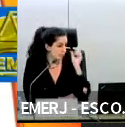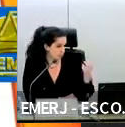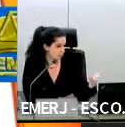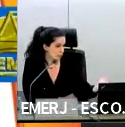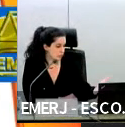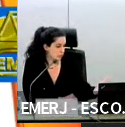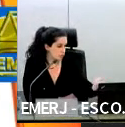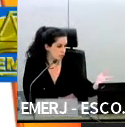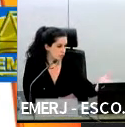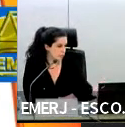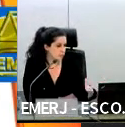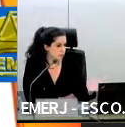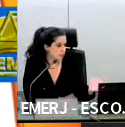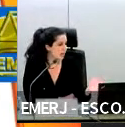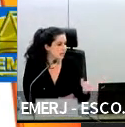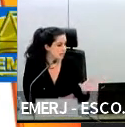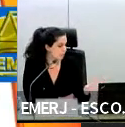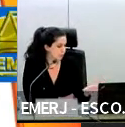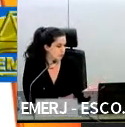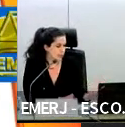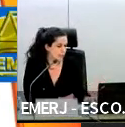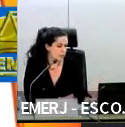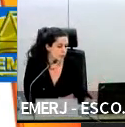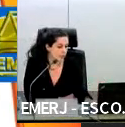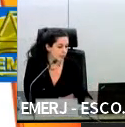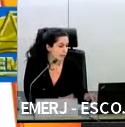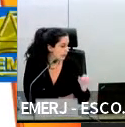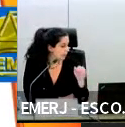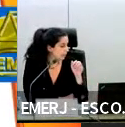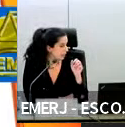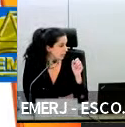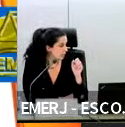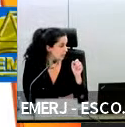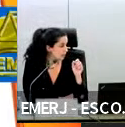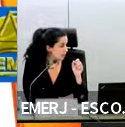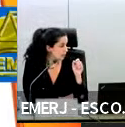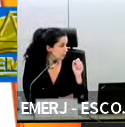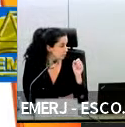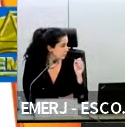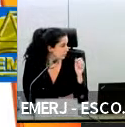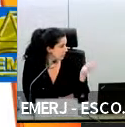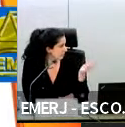Então, só a distância dos MLs, acho que eu narrei um pouco aqui.